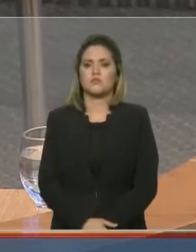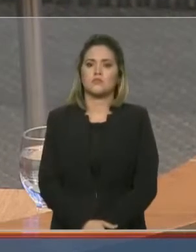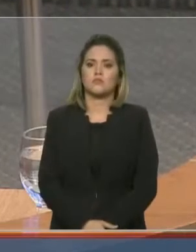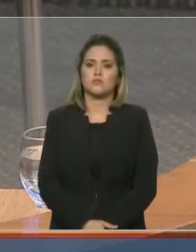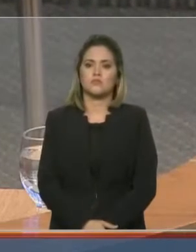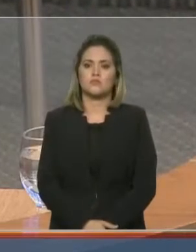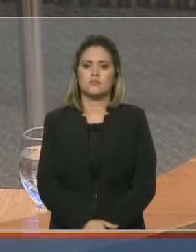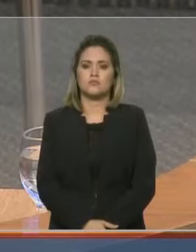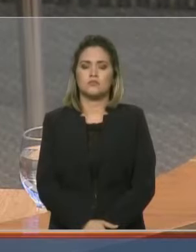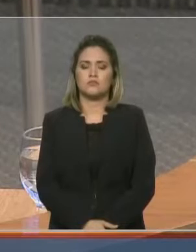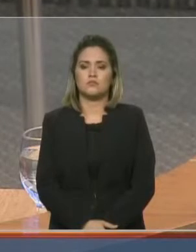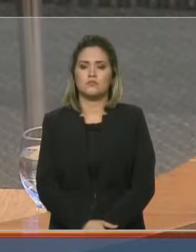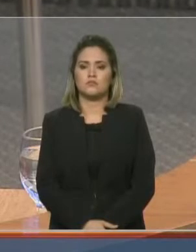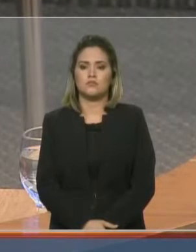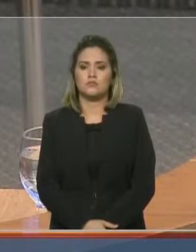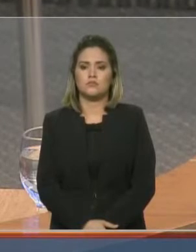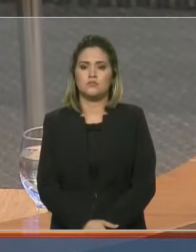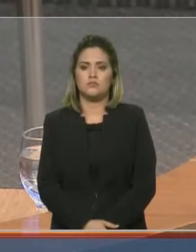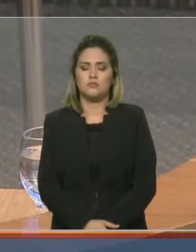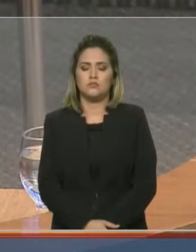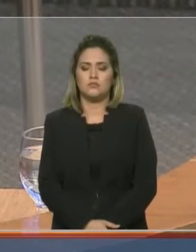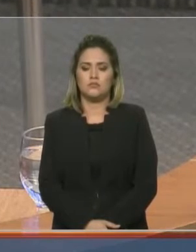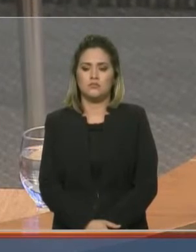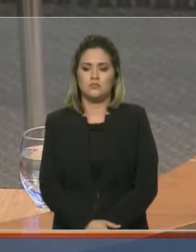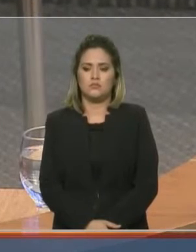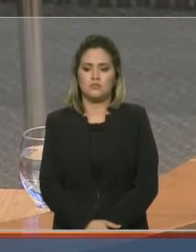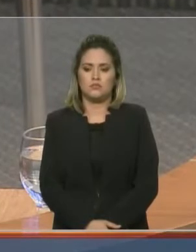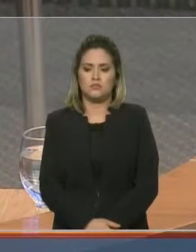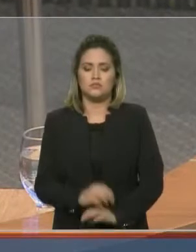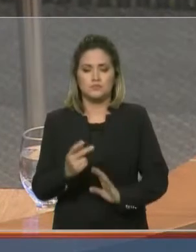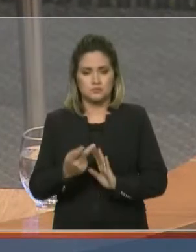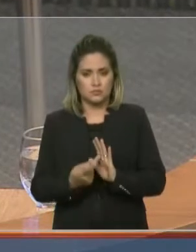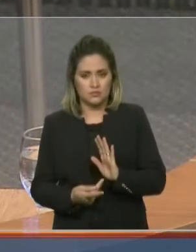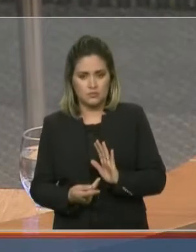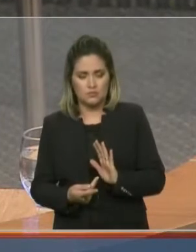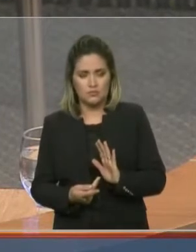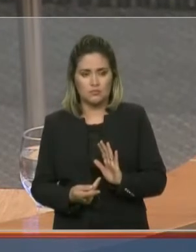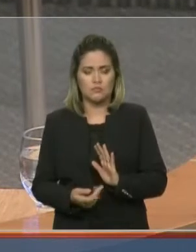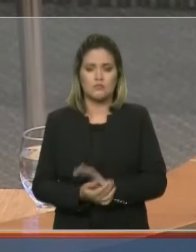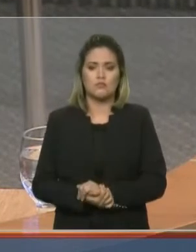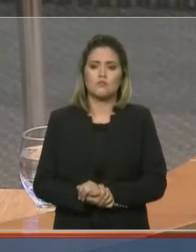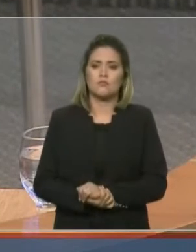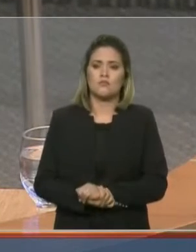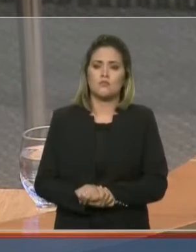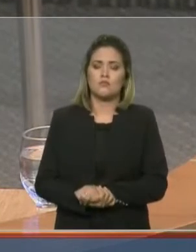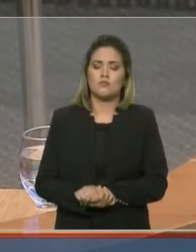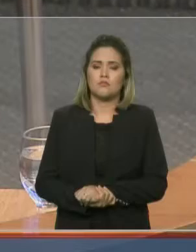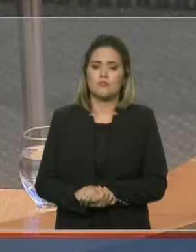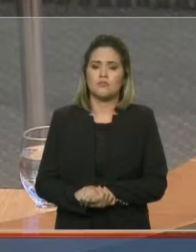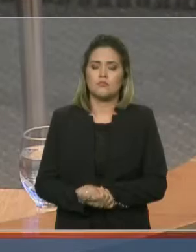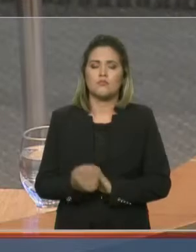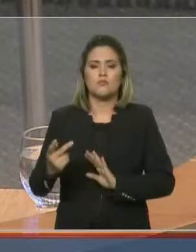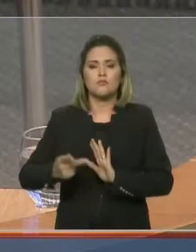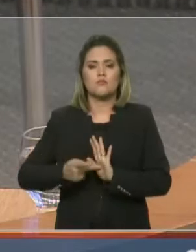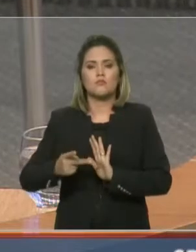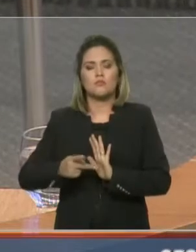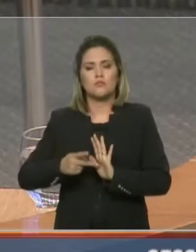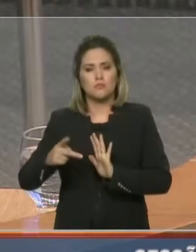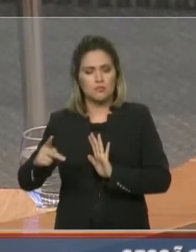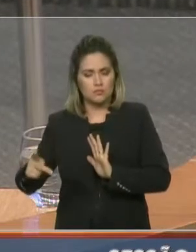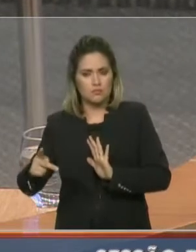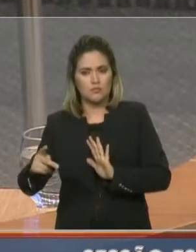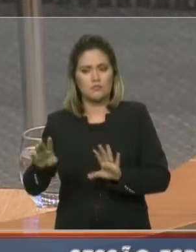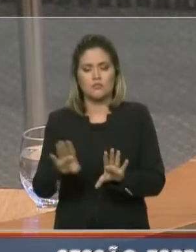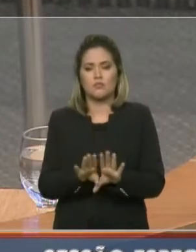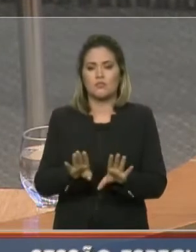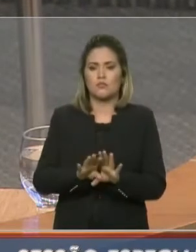o raciocínio da linha dos profetas e também do próprio Jesus Cristo, o cristão, e todas as pessoas